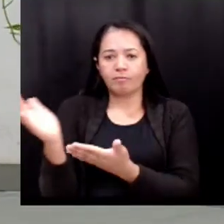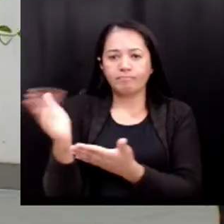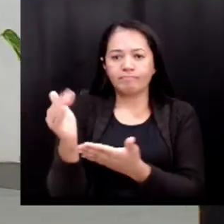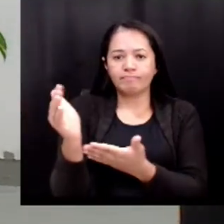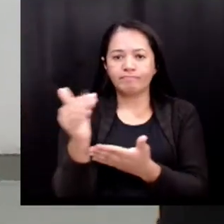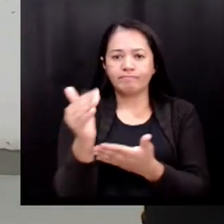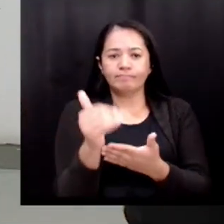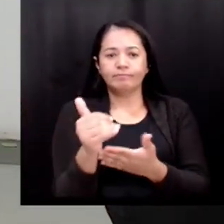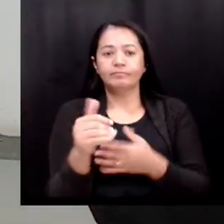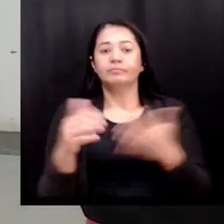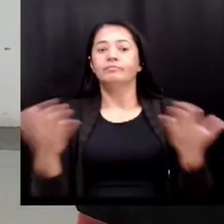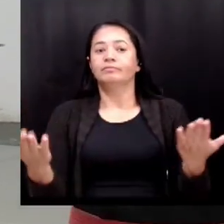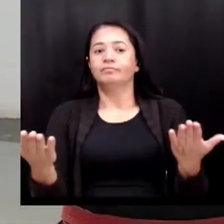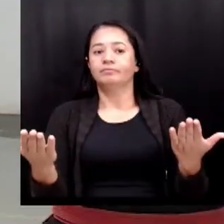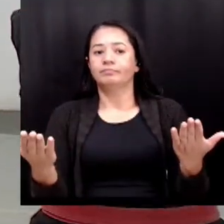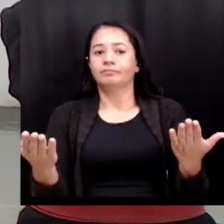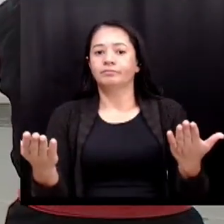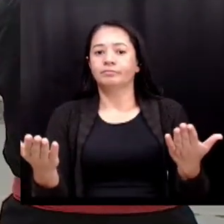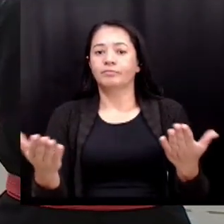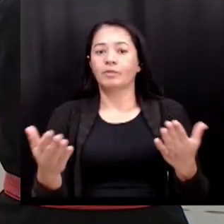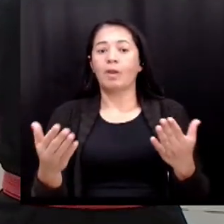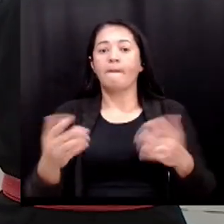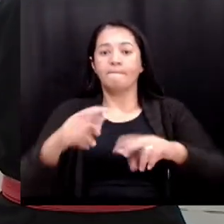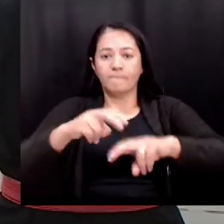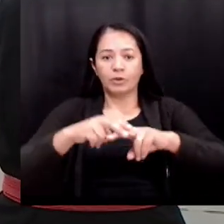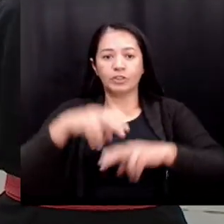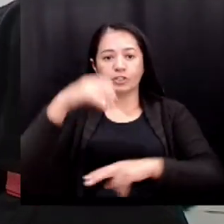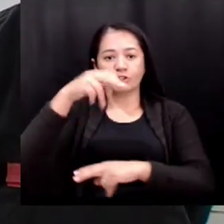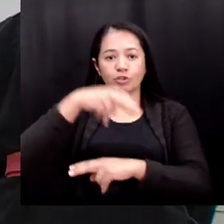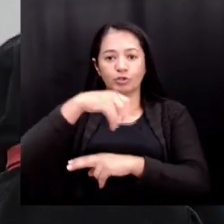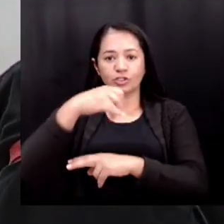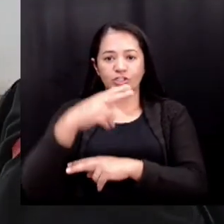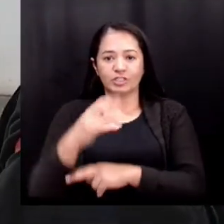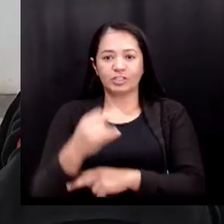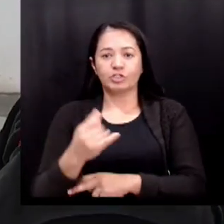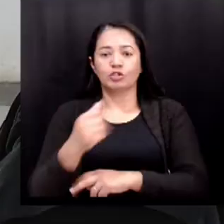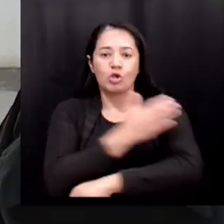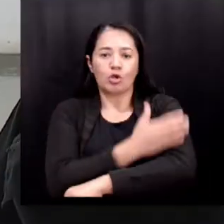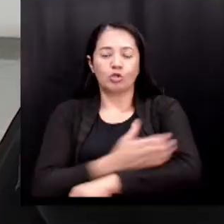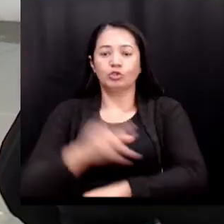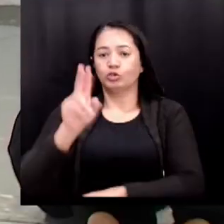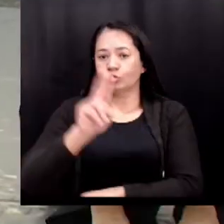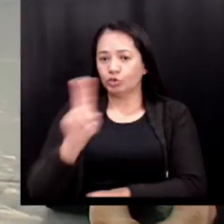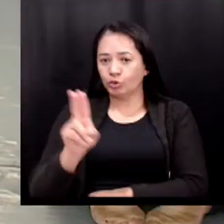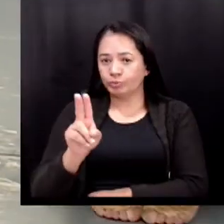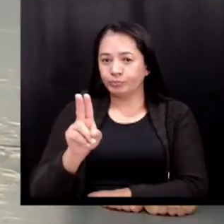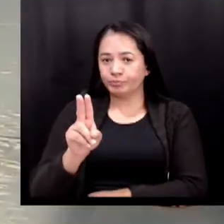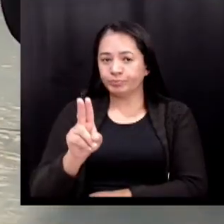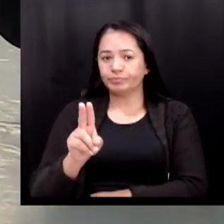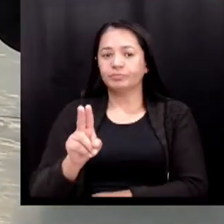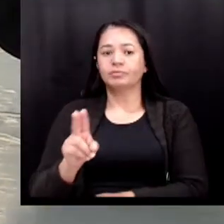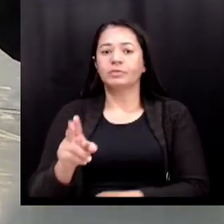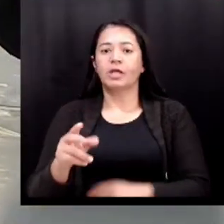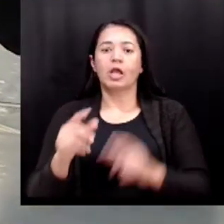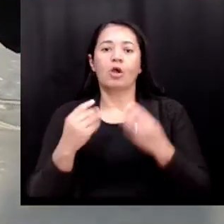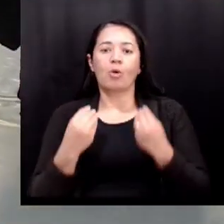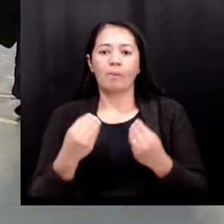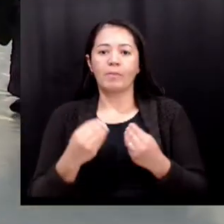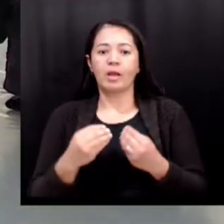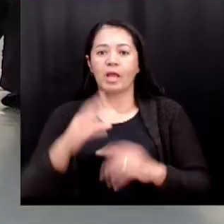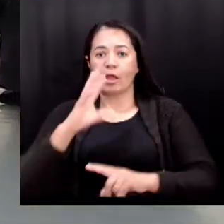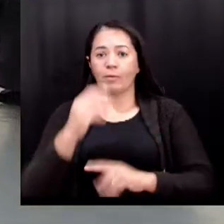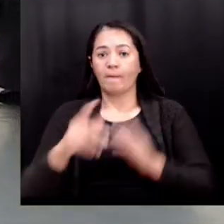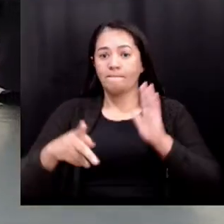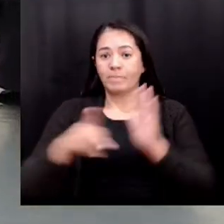Então, o ninjutsu por si só, nome tradicional Shinobi no Jutsu, ele é uma arte de guerra e